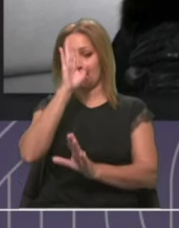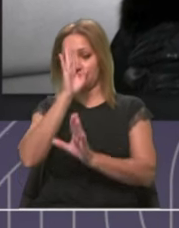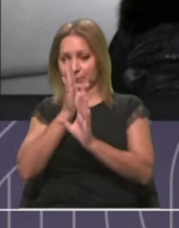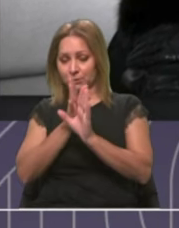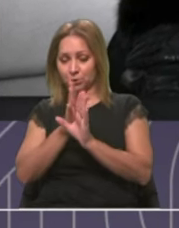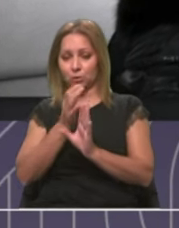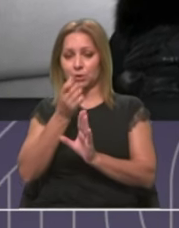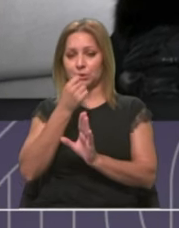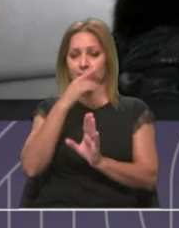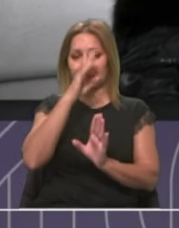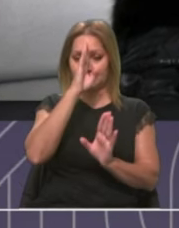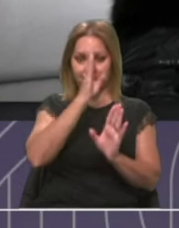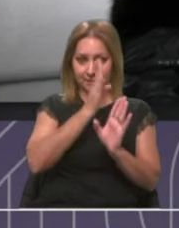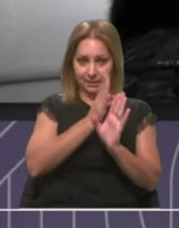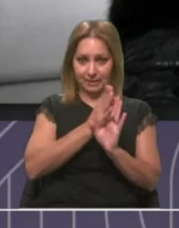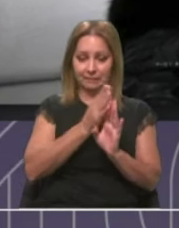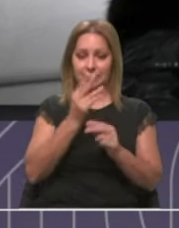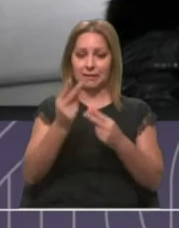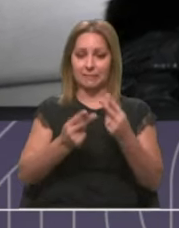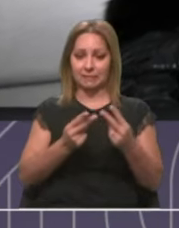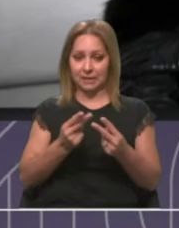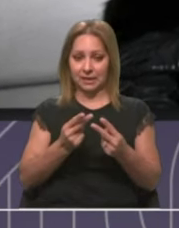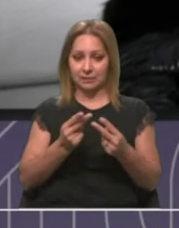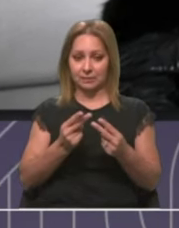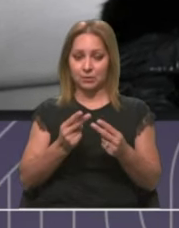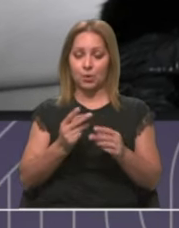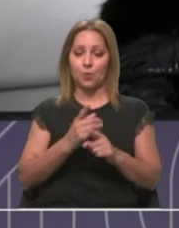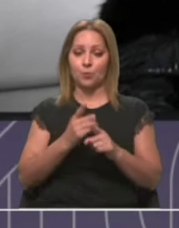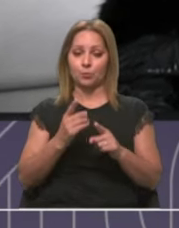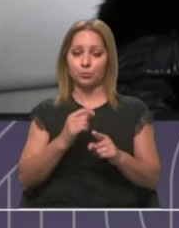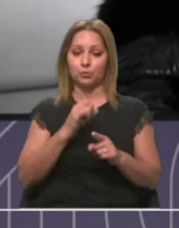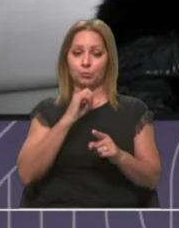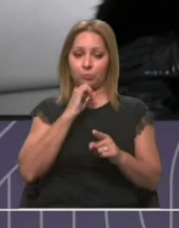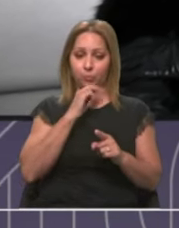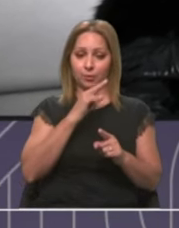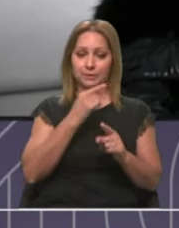psiquiátrica. Isso é fundamental, porque pode ou não abalar as declarações para a memória futura.